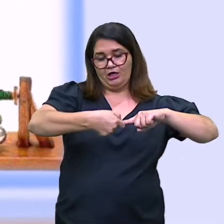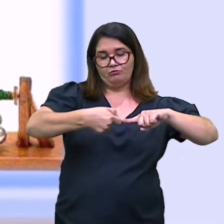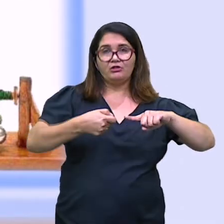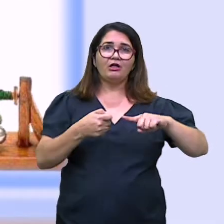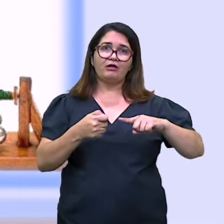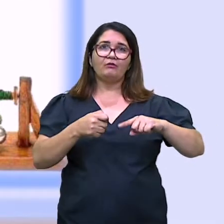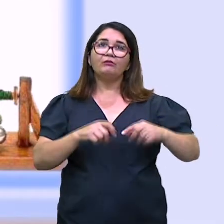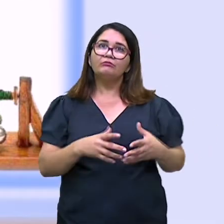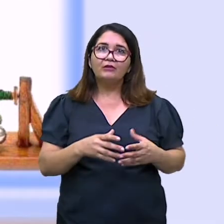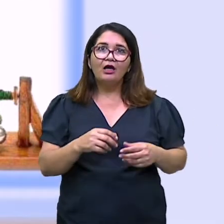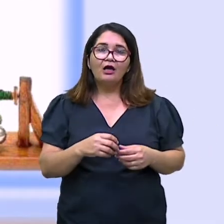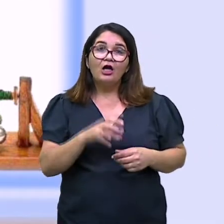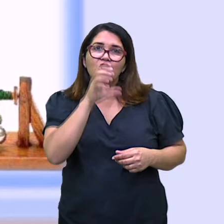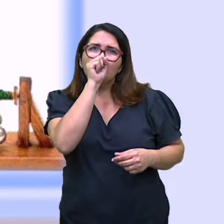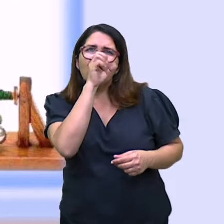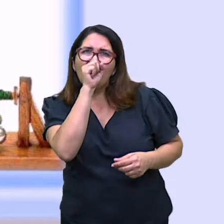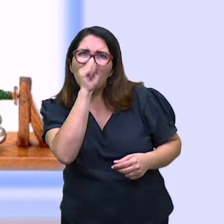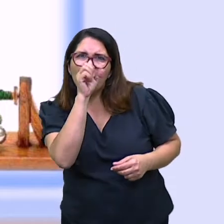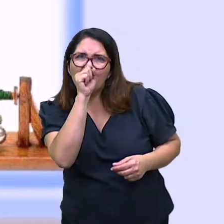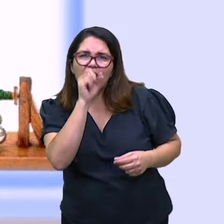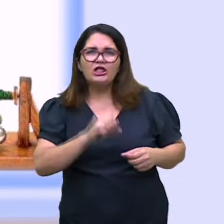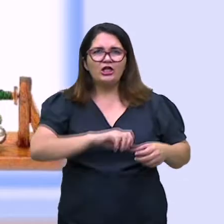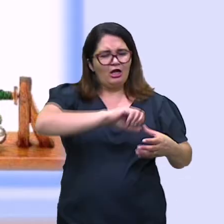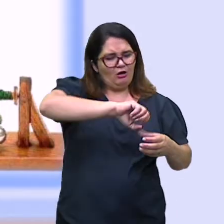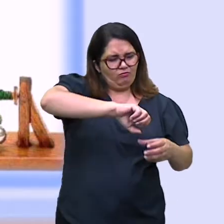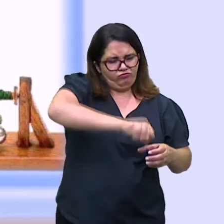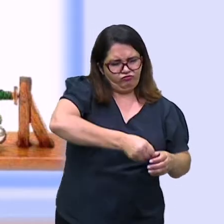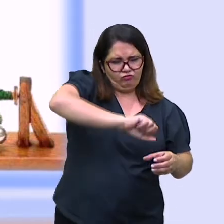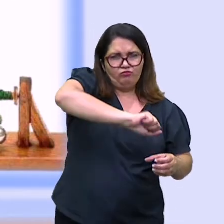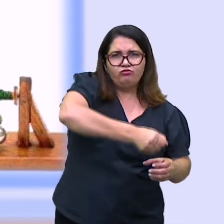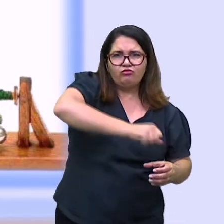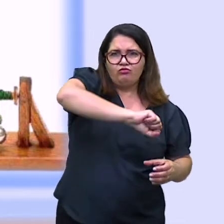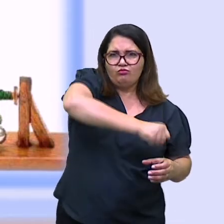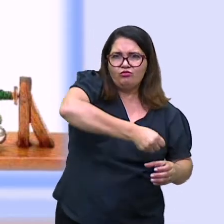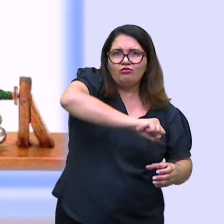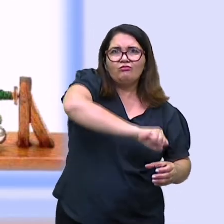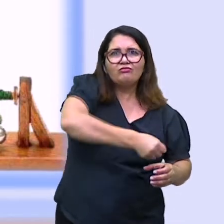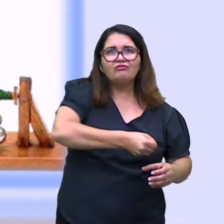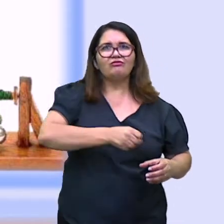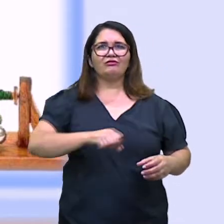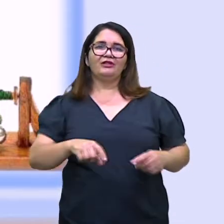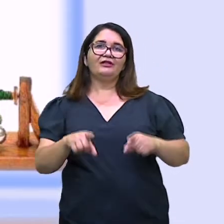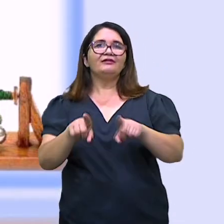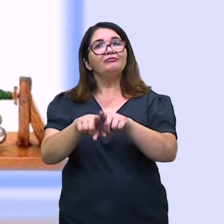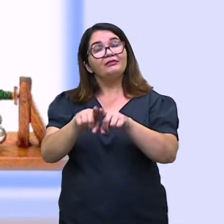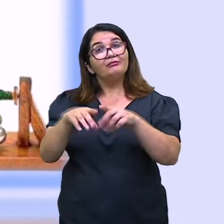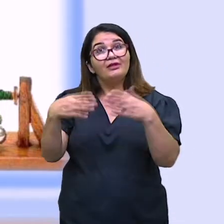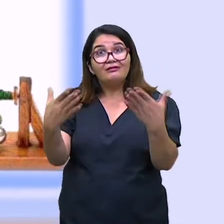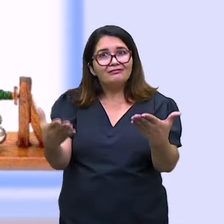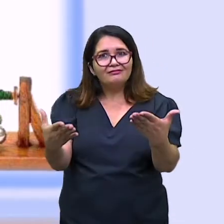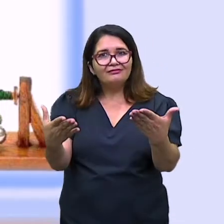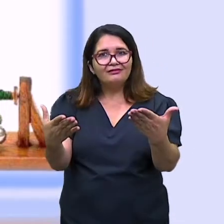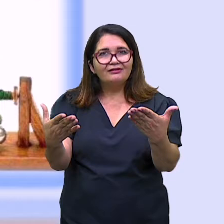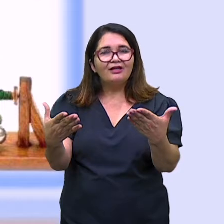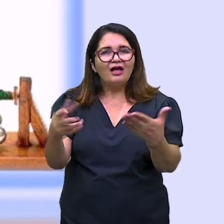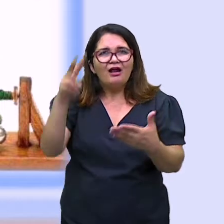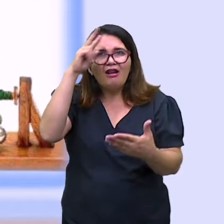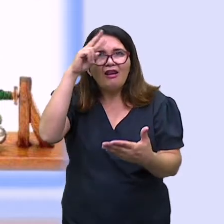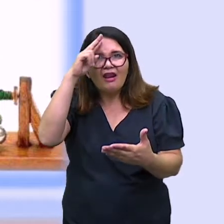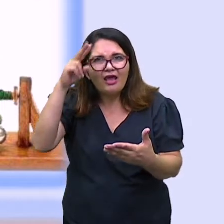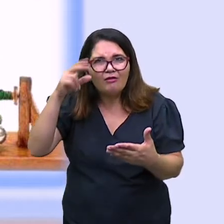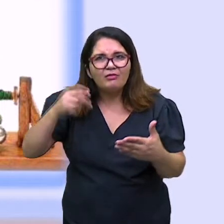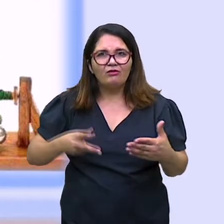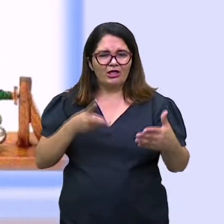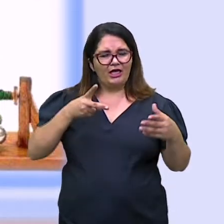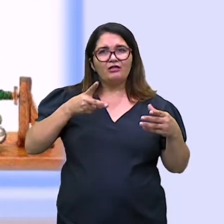espremedor de laranjas que a mãe usa. E aí, o alicate para fazer as unhas. Lembram que a